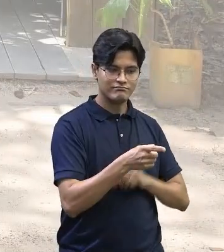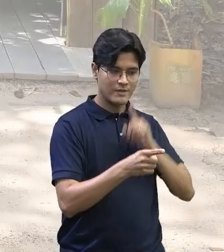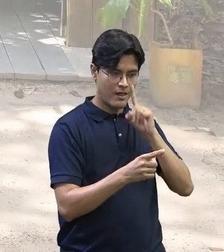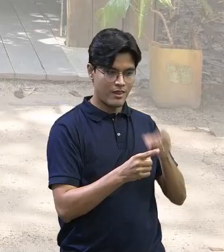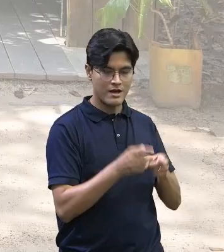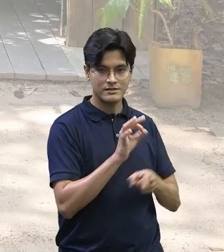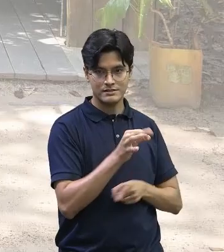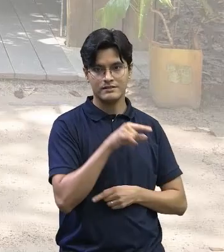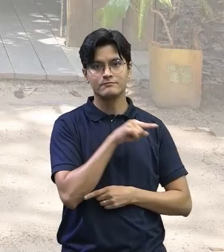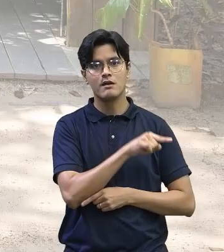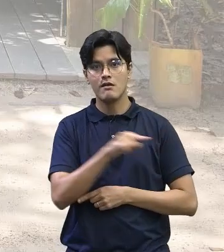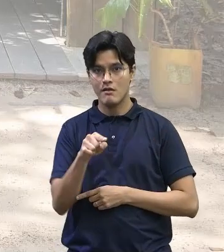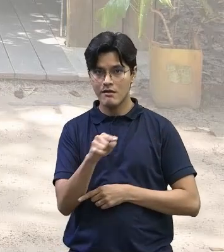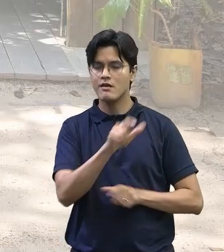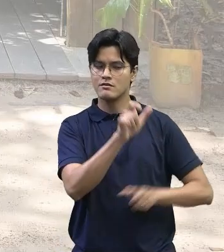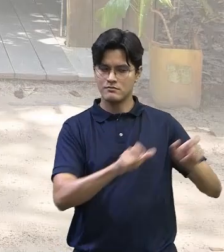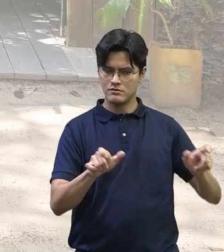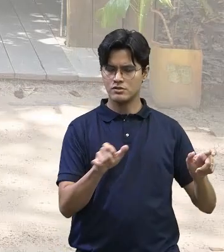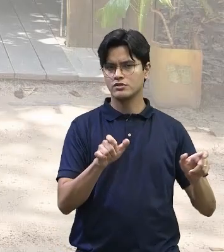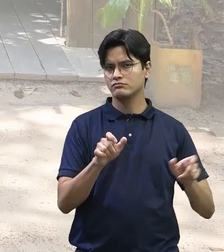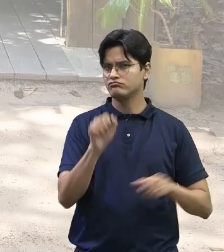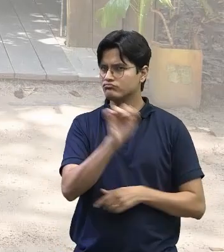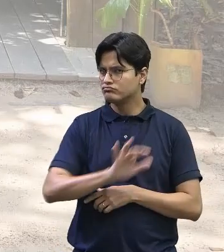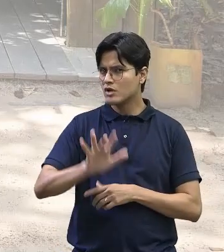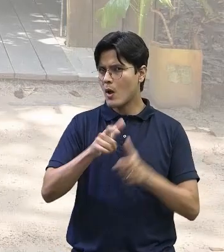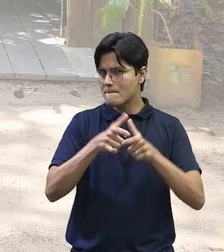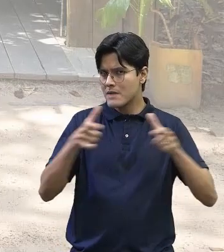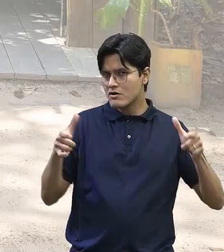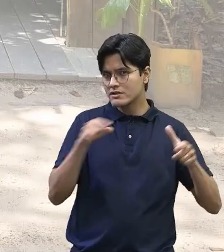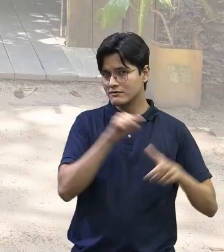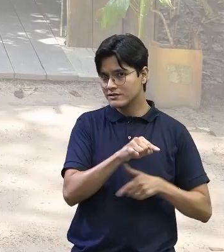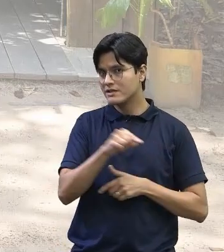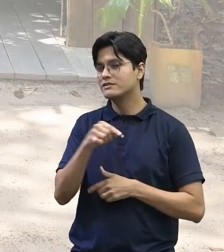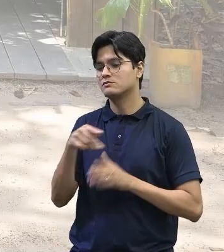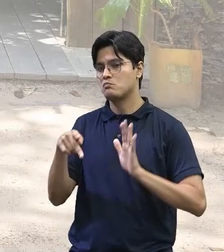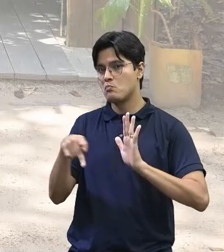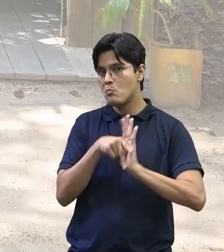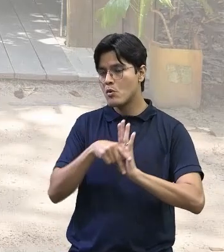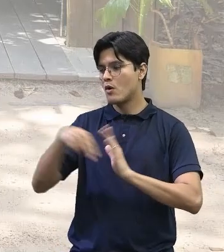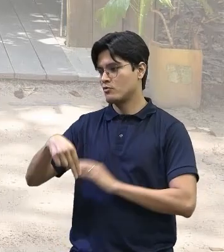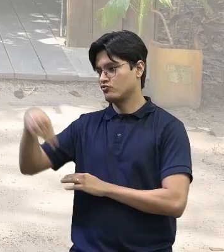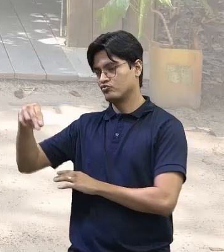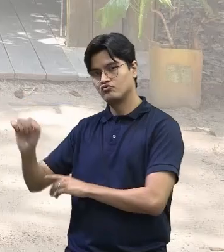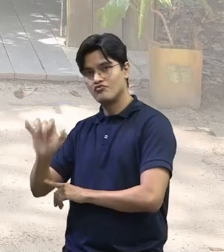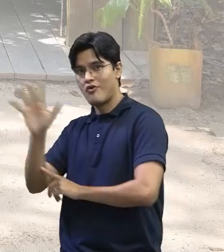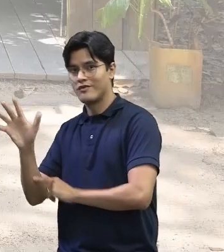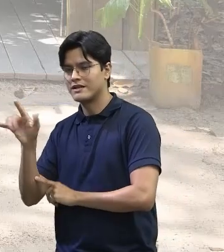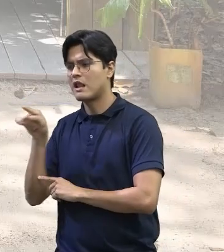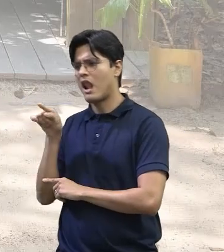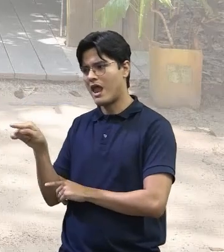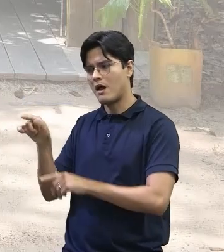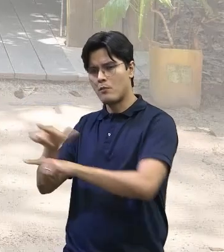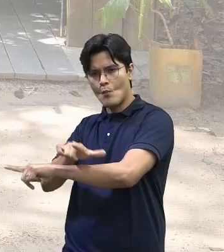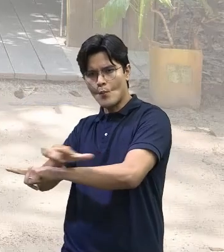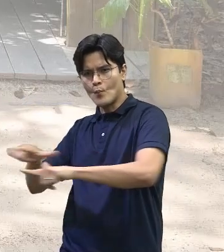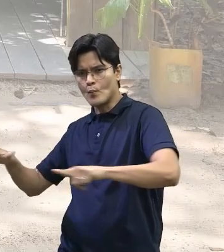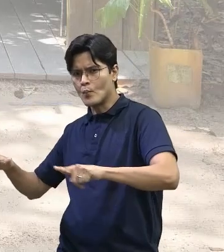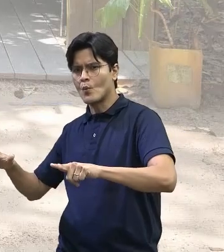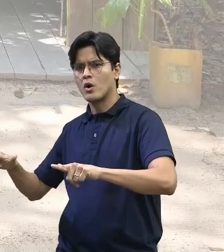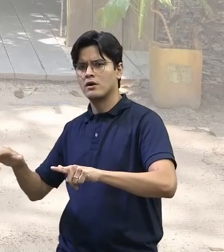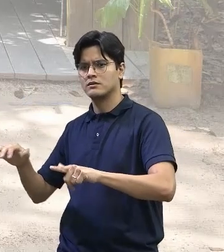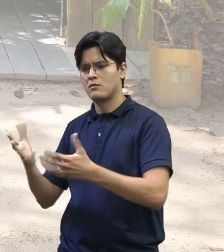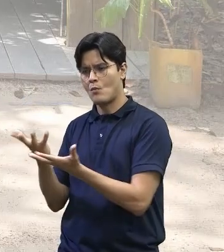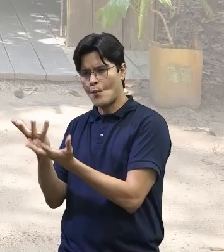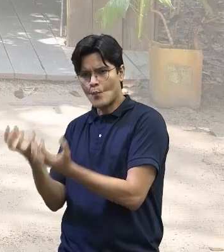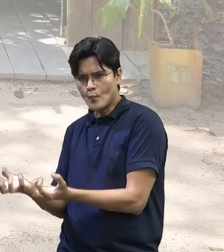eles vinham do Nordeste e fugiam da seca, gente, do sertão. Os indivíduos não tinham nada, não possuíam nada,